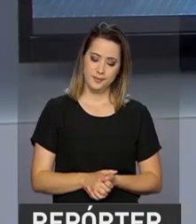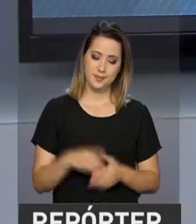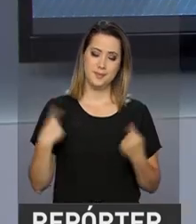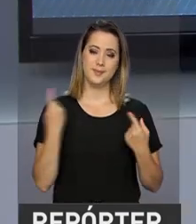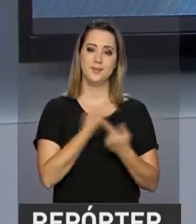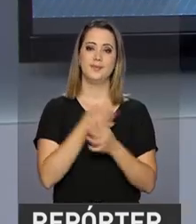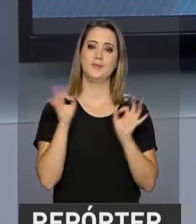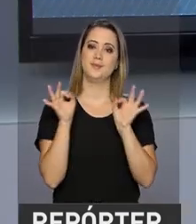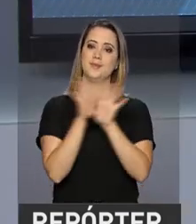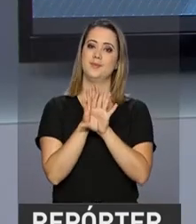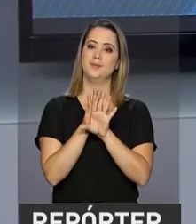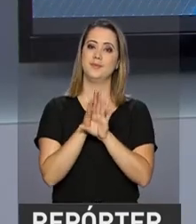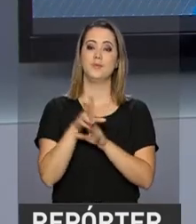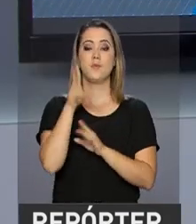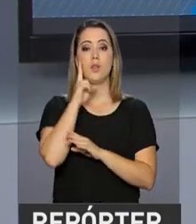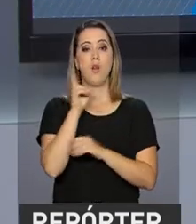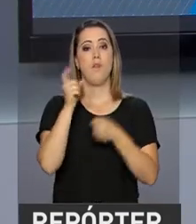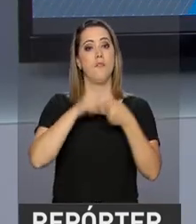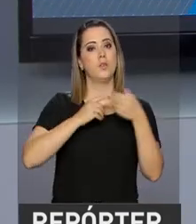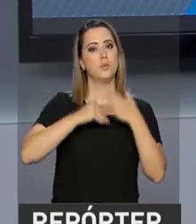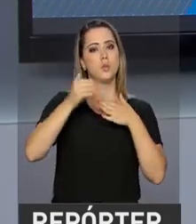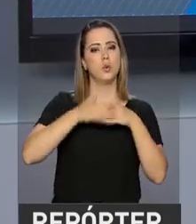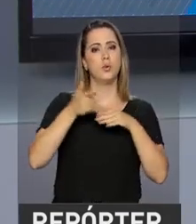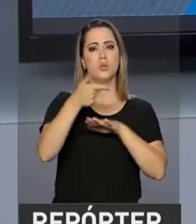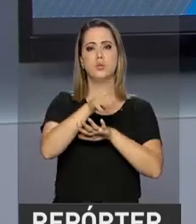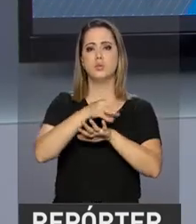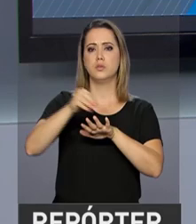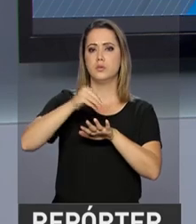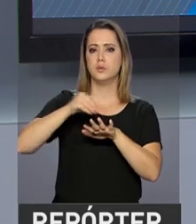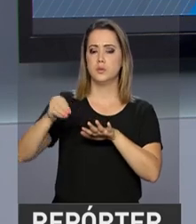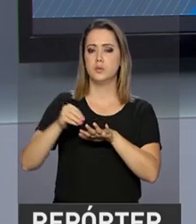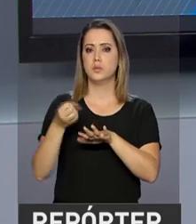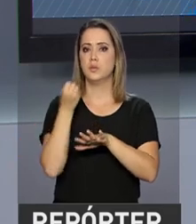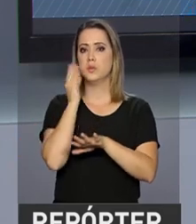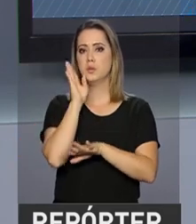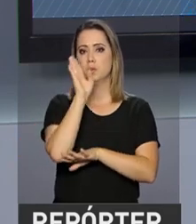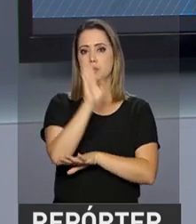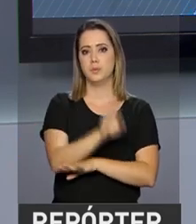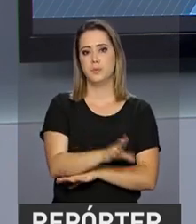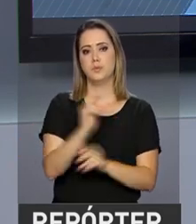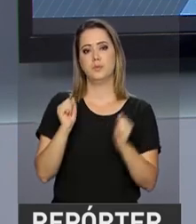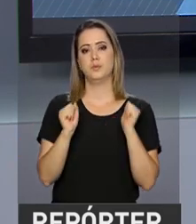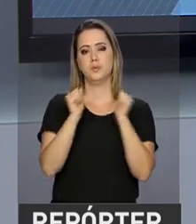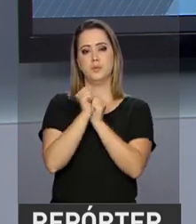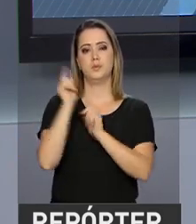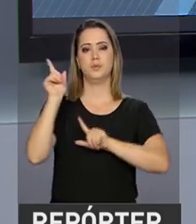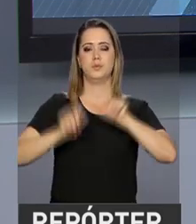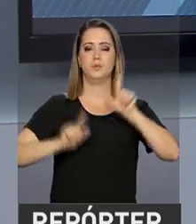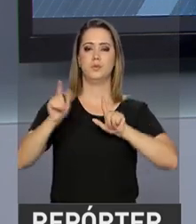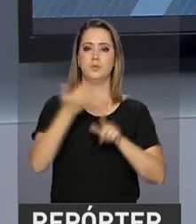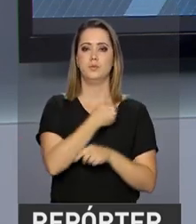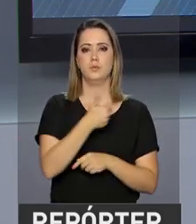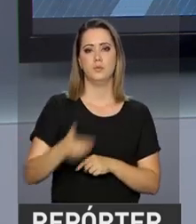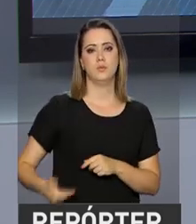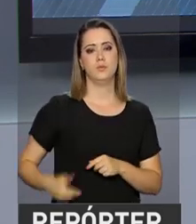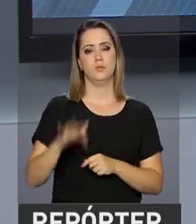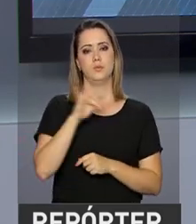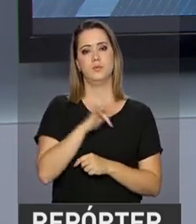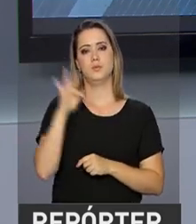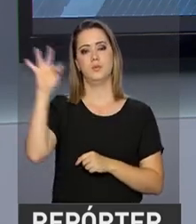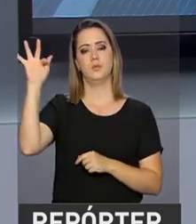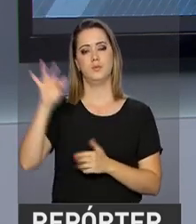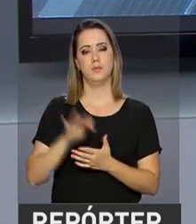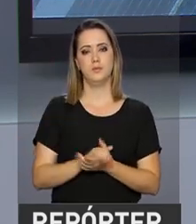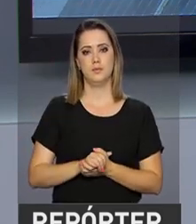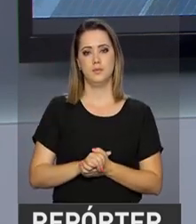repórter NBR fica por aqui nós voltamos a qualquer momento com outras informações Uma boa tarde para você e continue com a gente aqui na